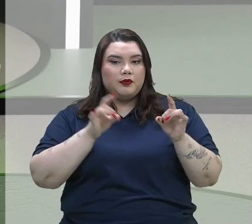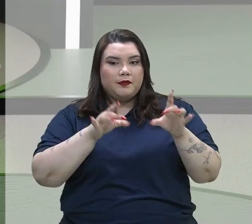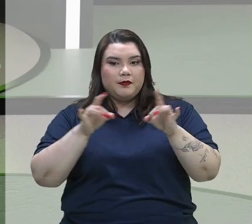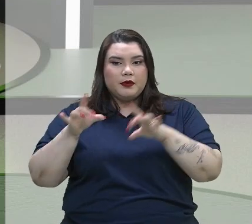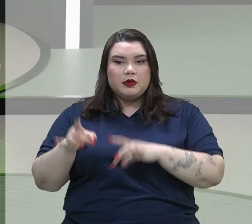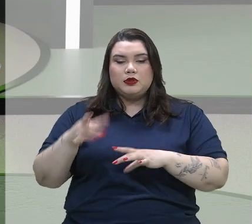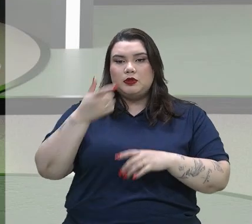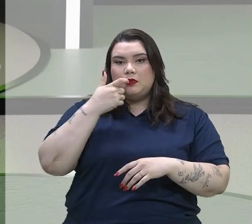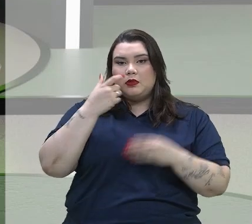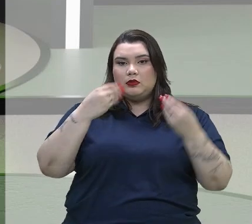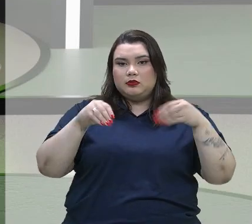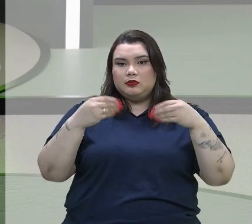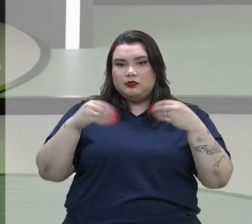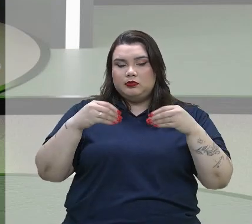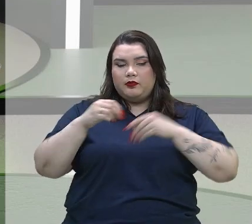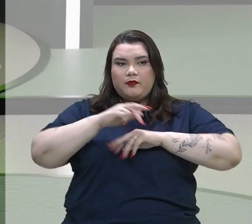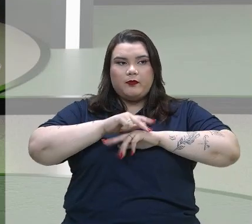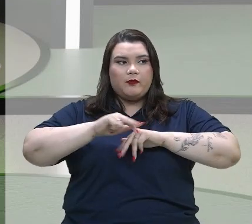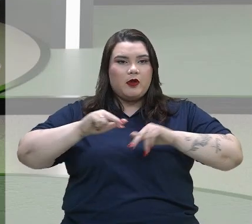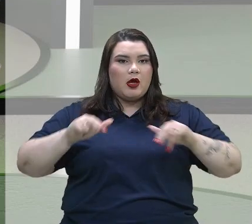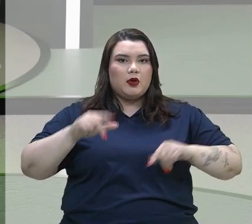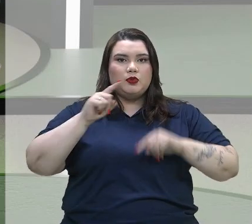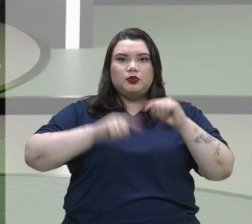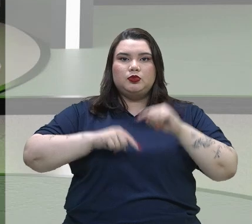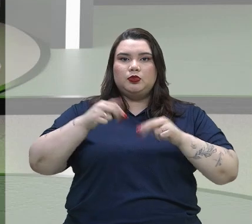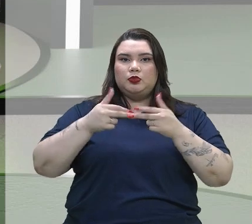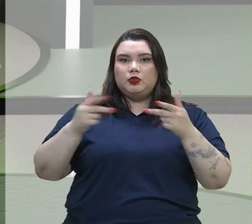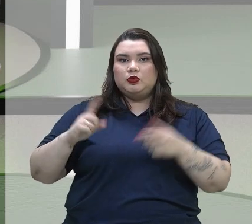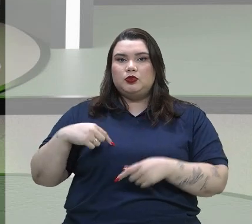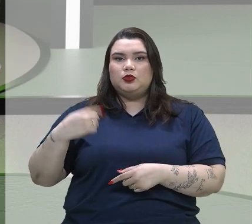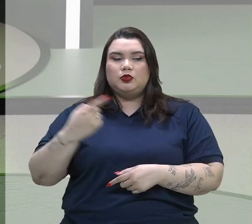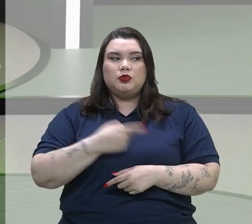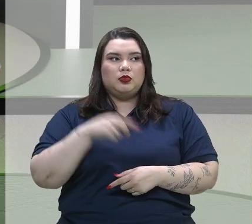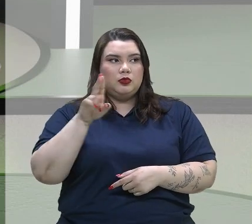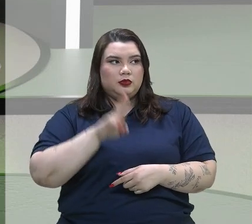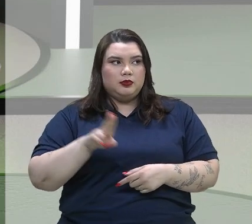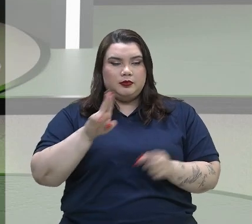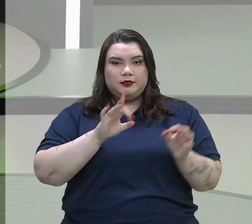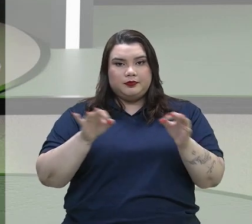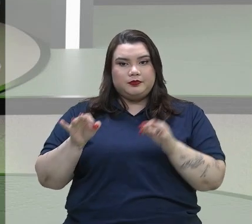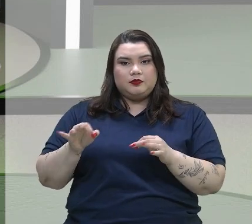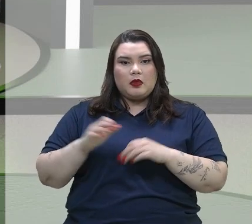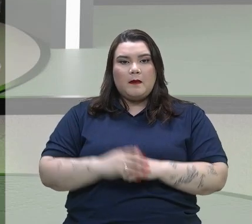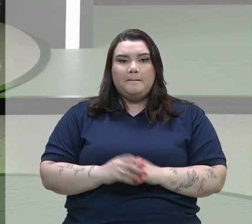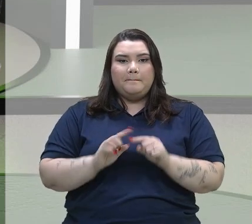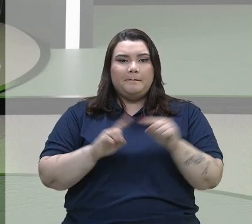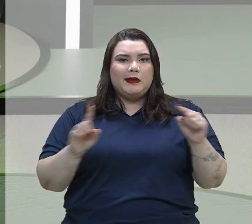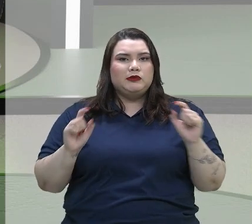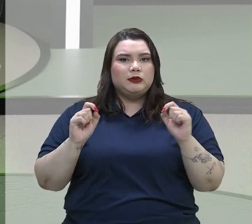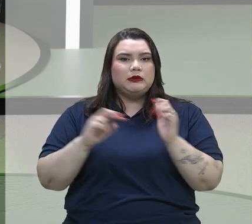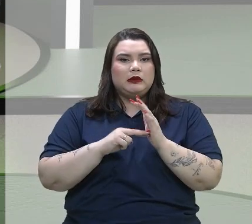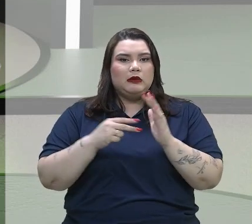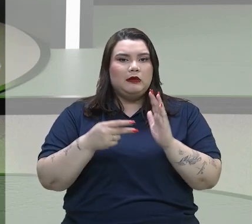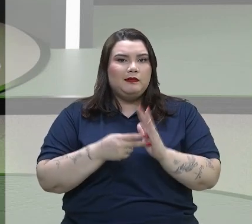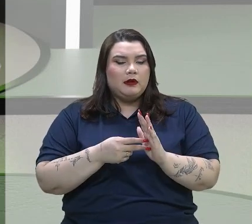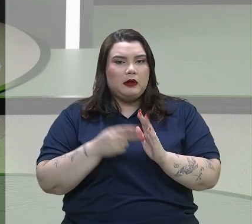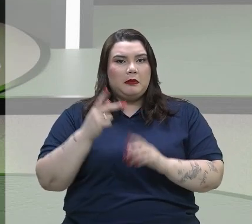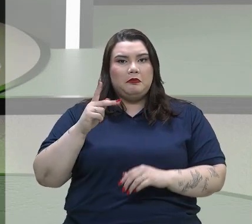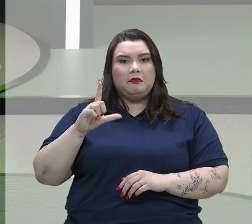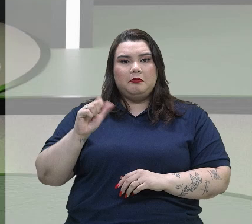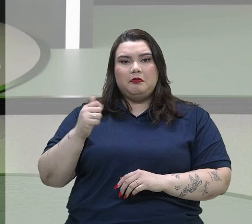como matéria-prima para diversos produtos que nós utilizamos. Mas afinal, o que são plásticos? Eles